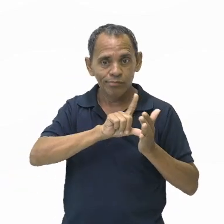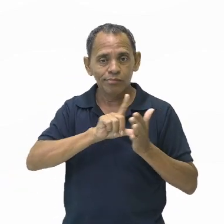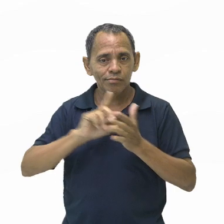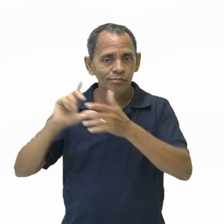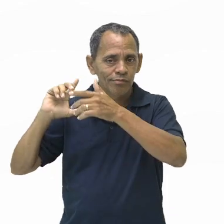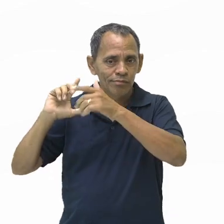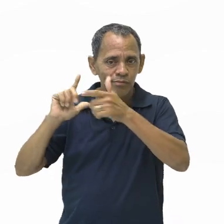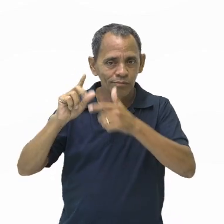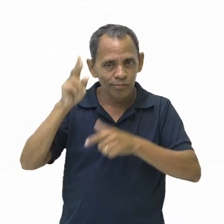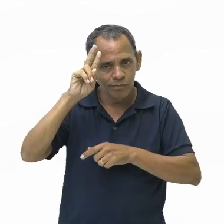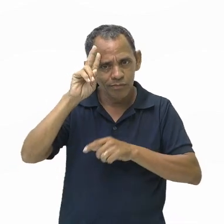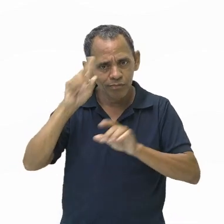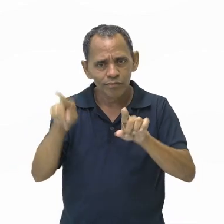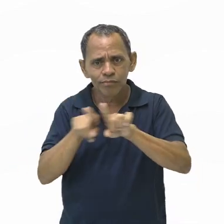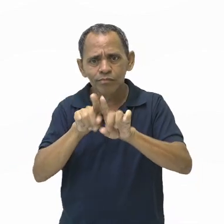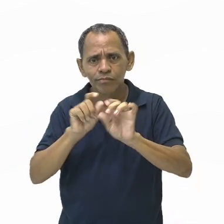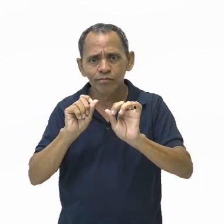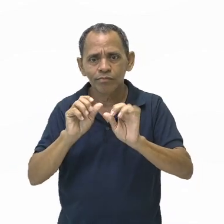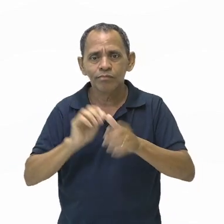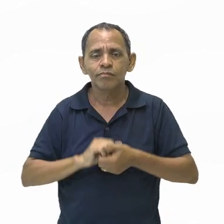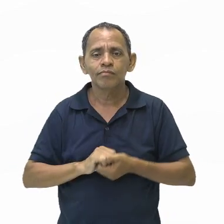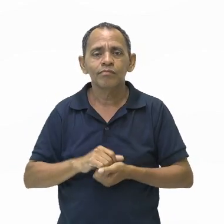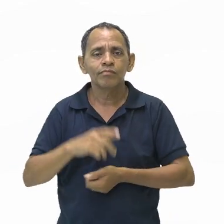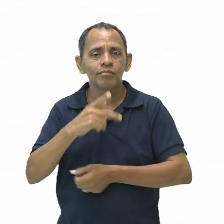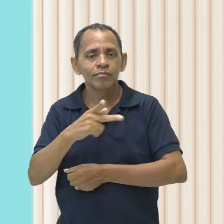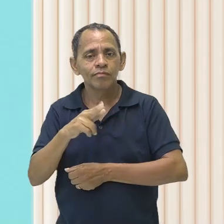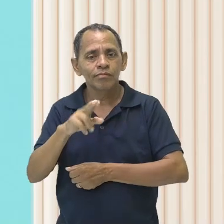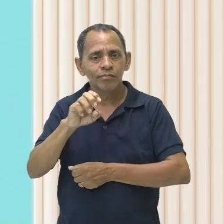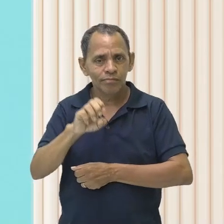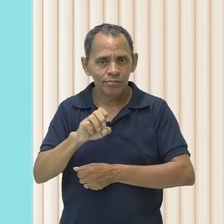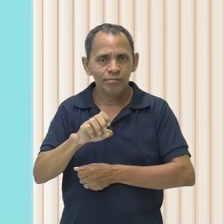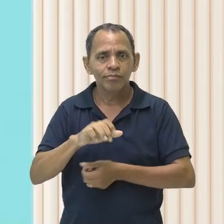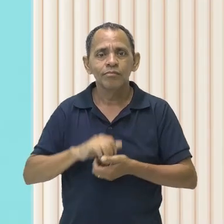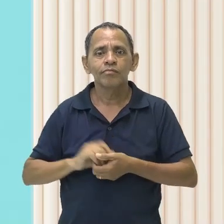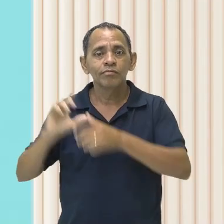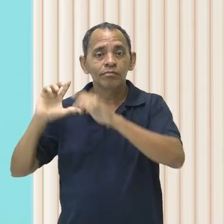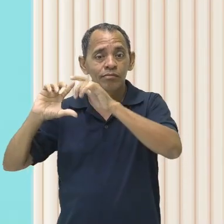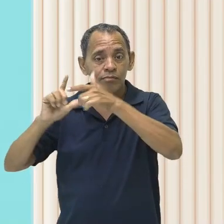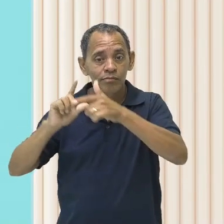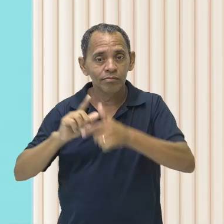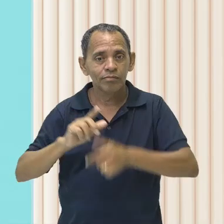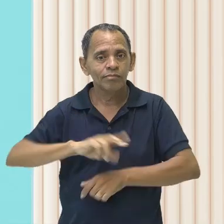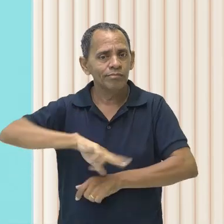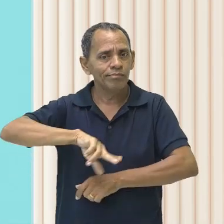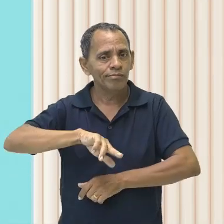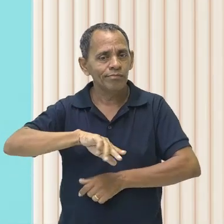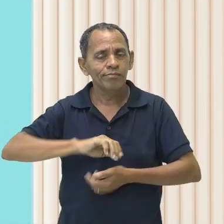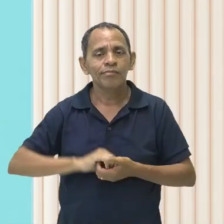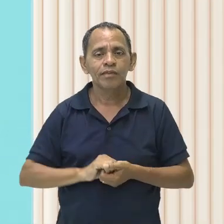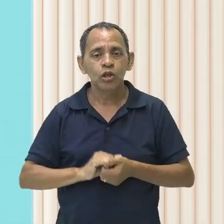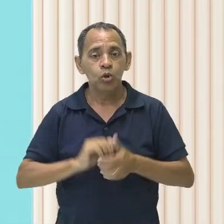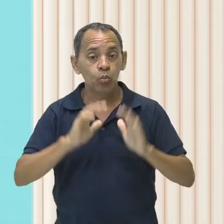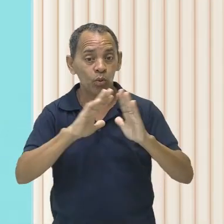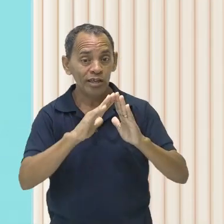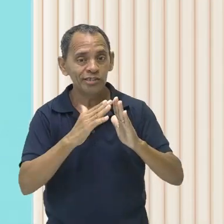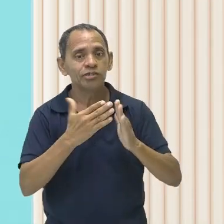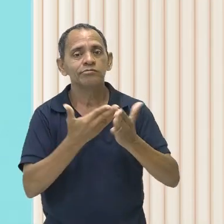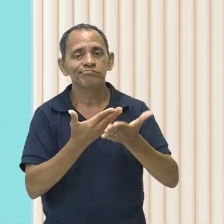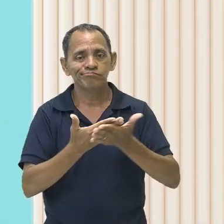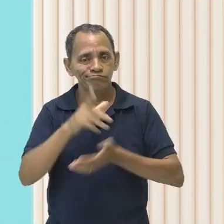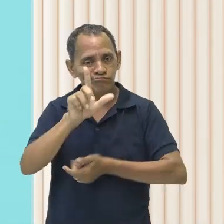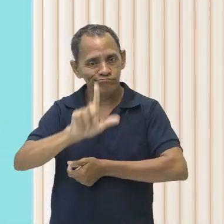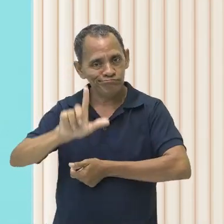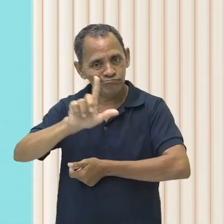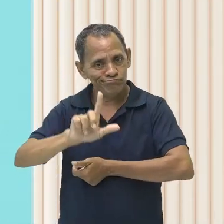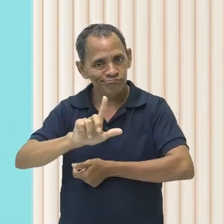Olha, lembrando, tá, que pré-modernismo não é classificado como uma escola